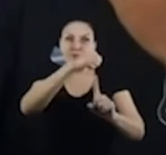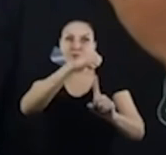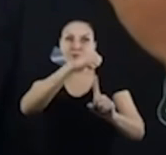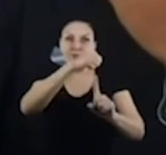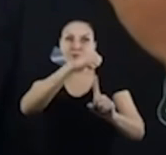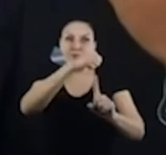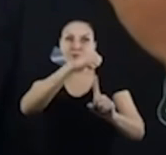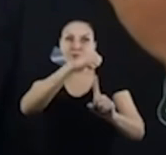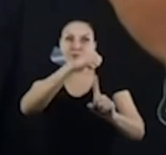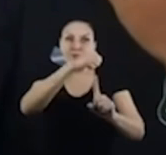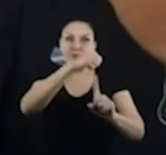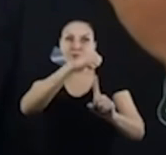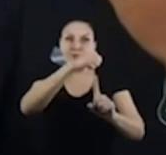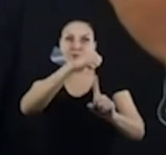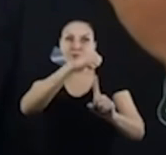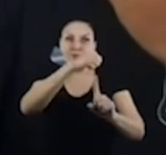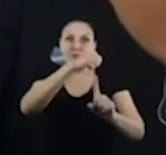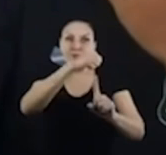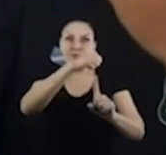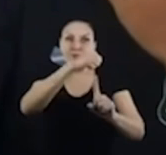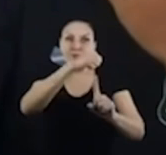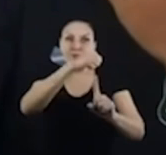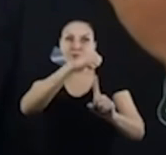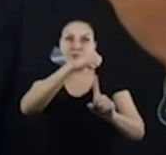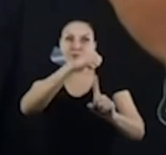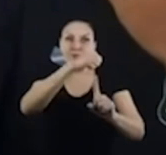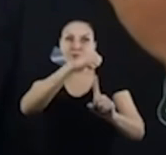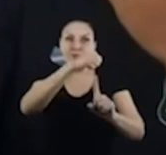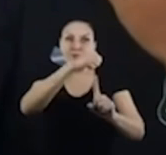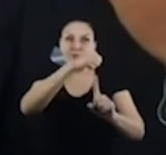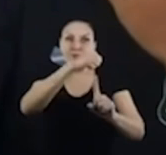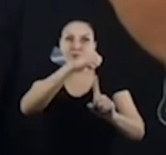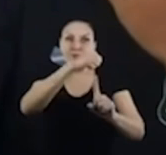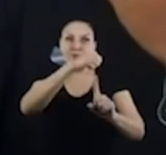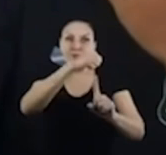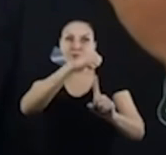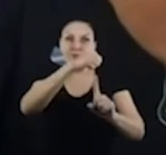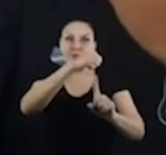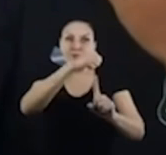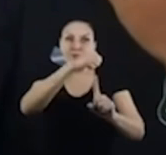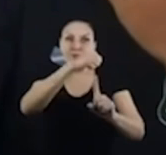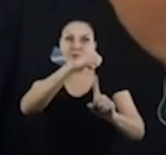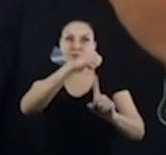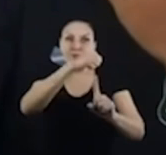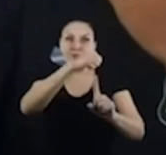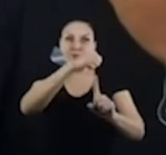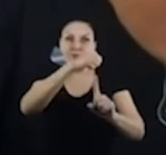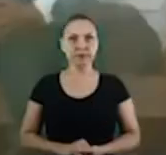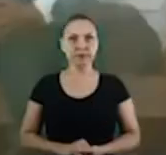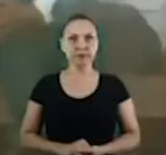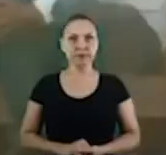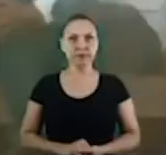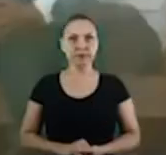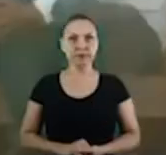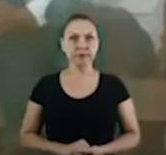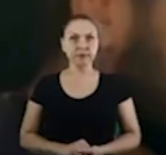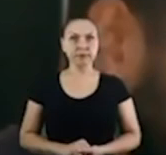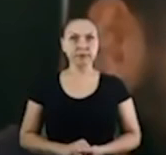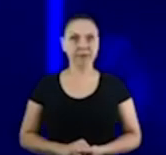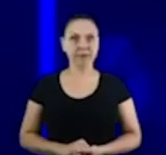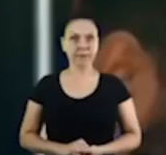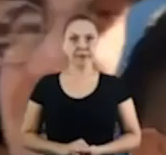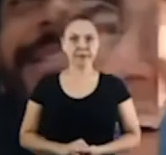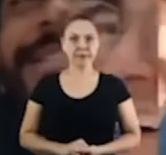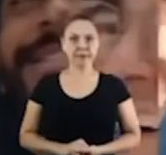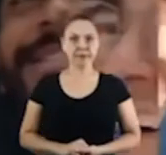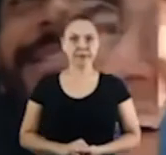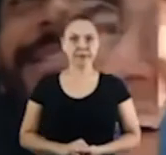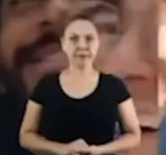está previsto para aparecer também na TV. Assista como ficou.